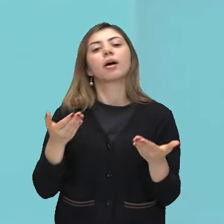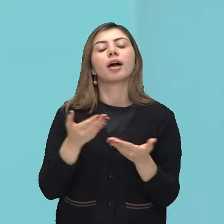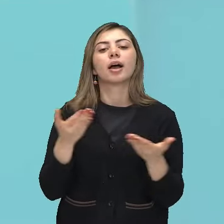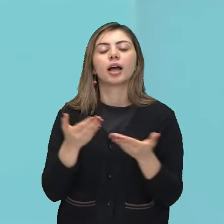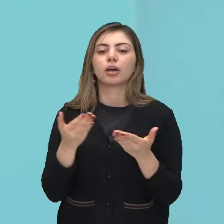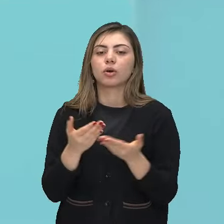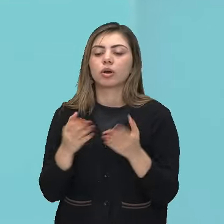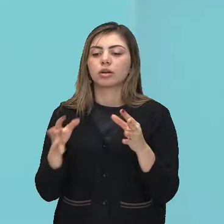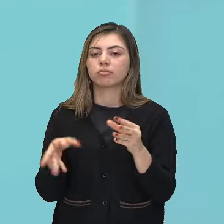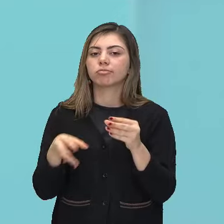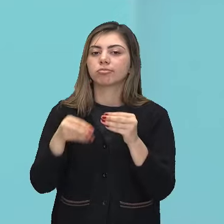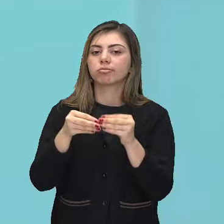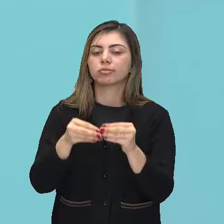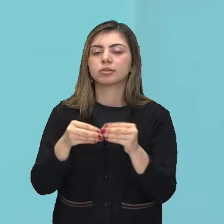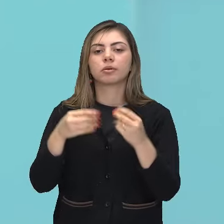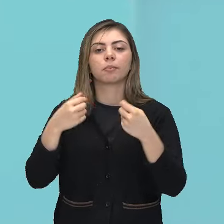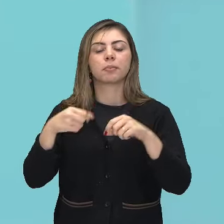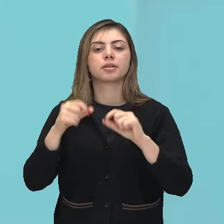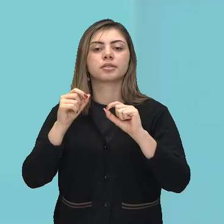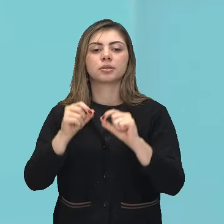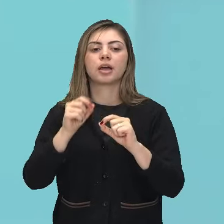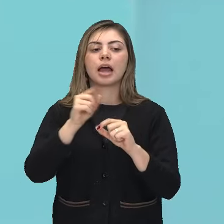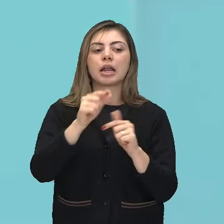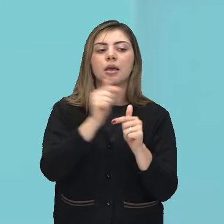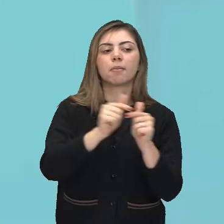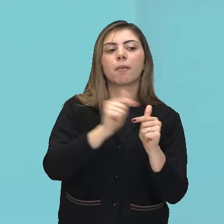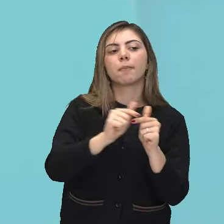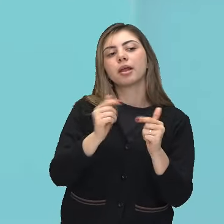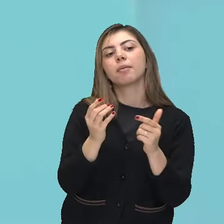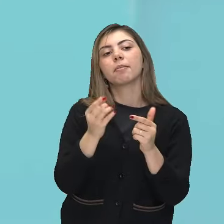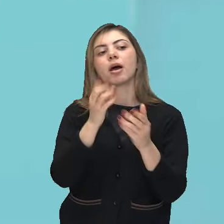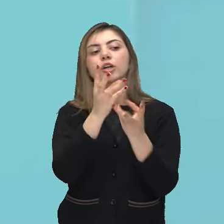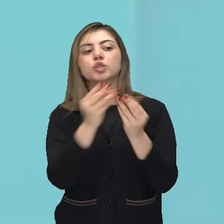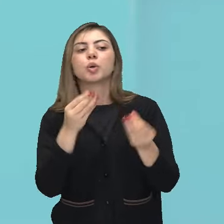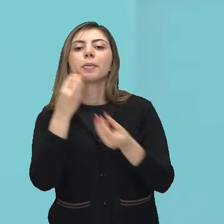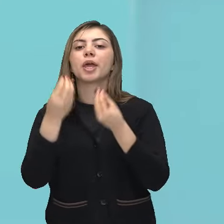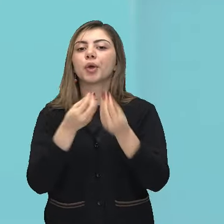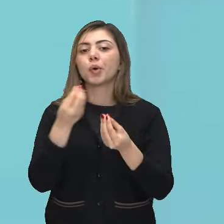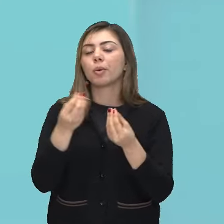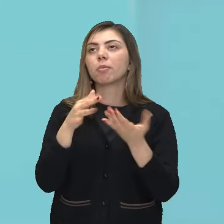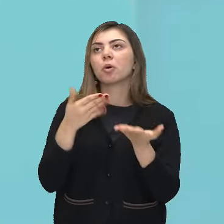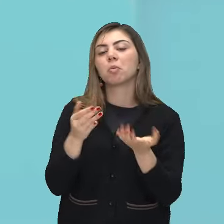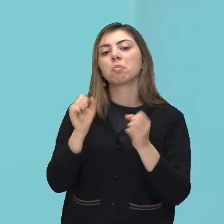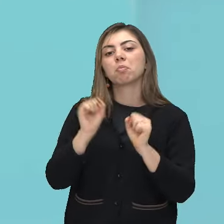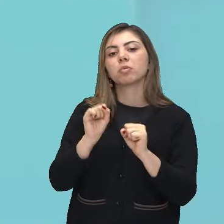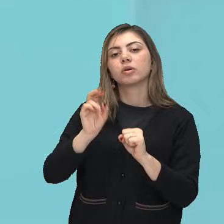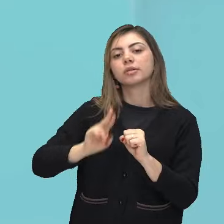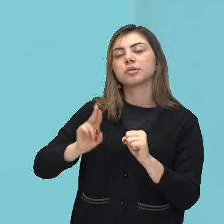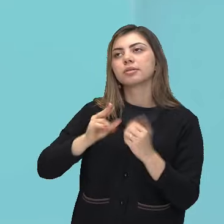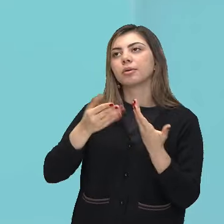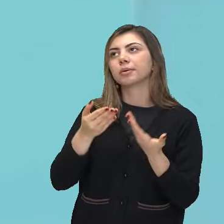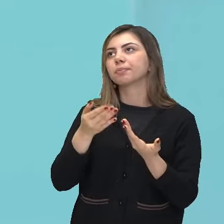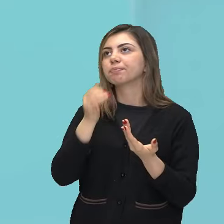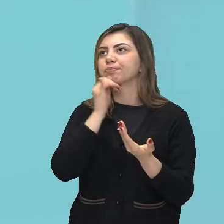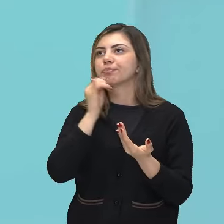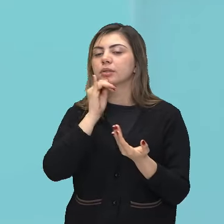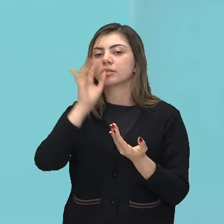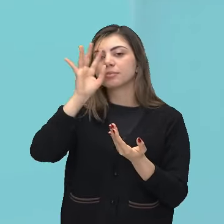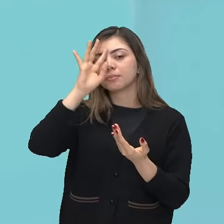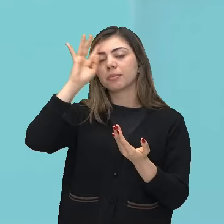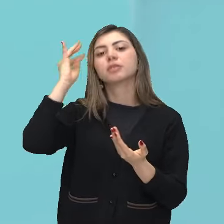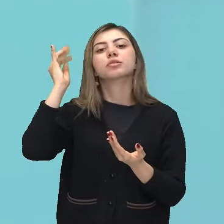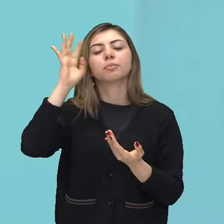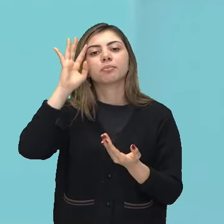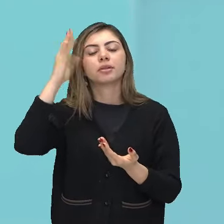na minha conclusão eu vou dar uma espécie de solução mesmo que seja uma solução ainda muito inicial